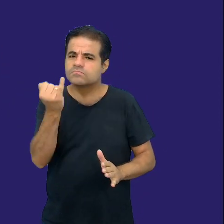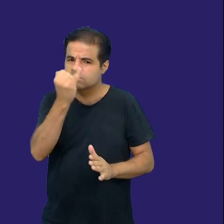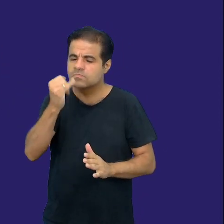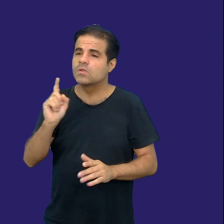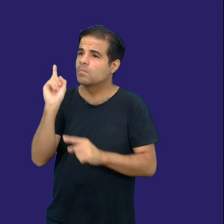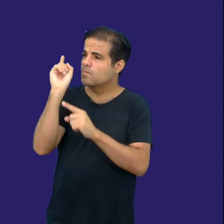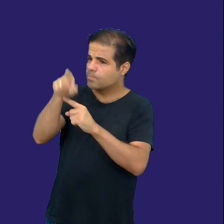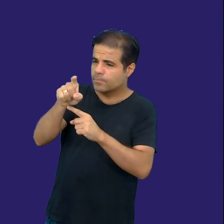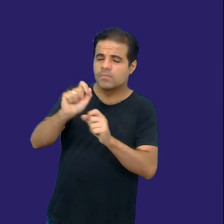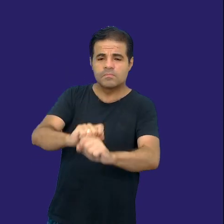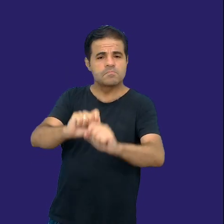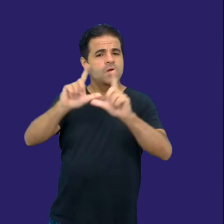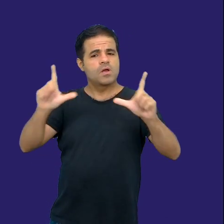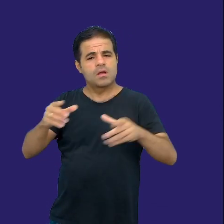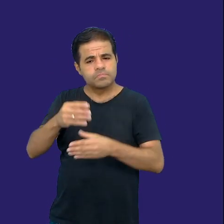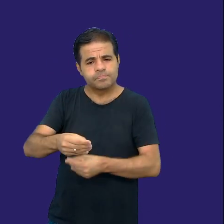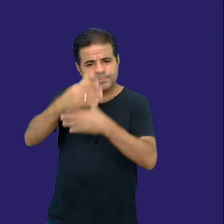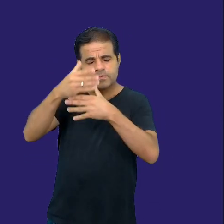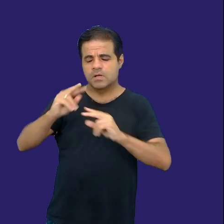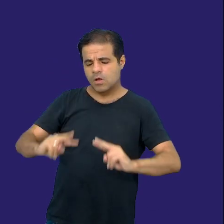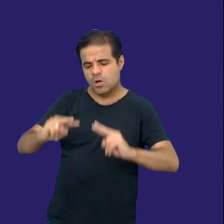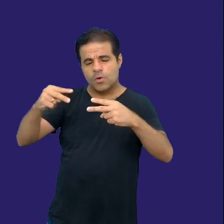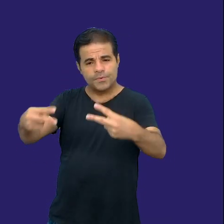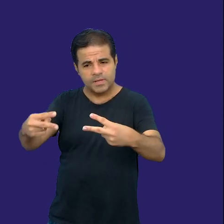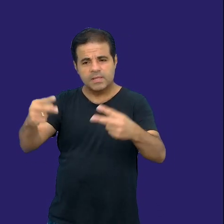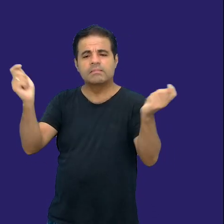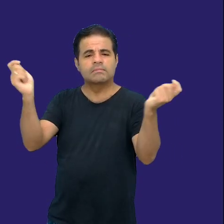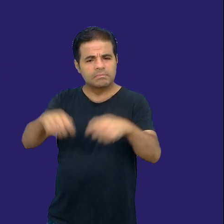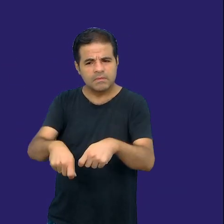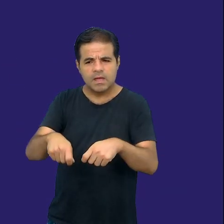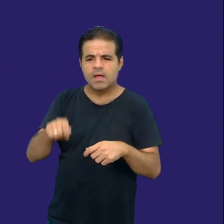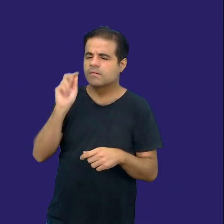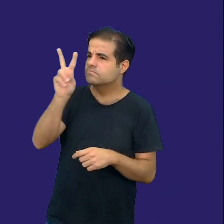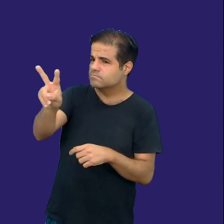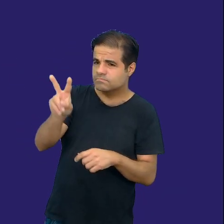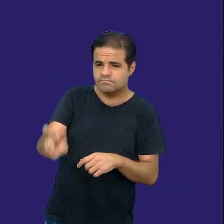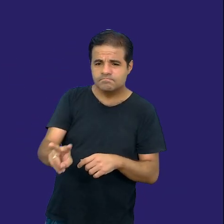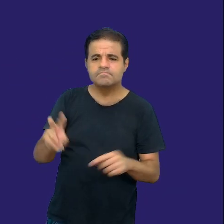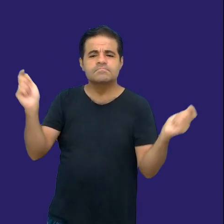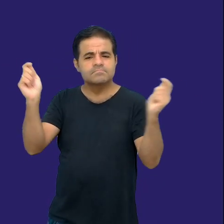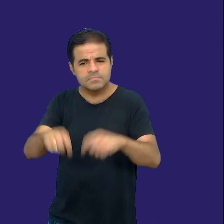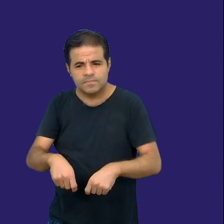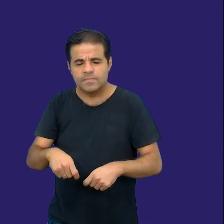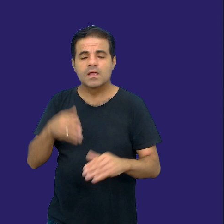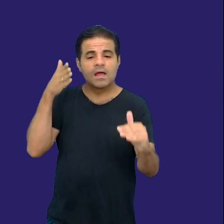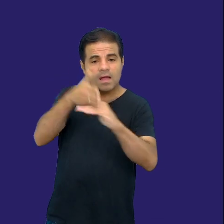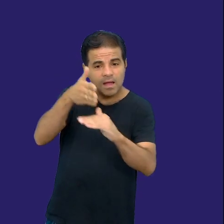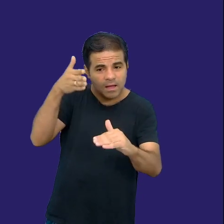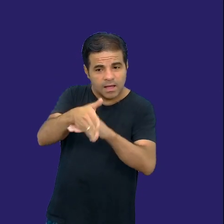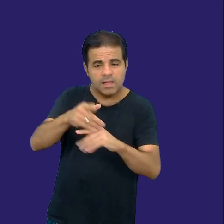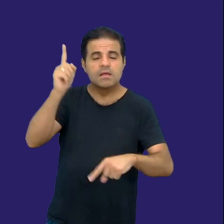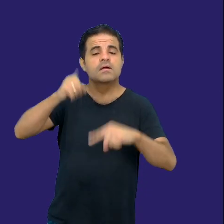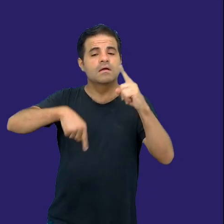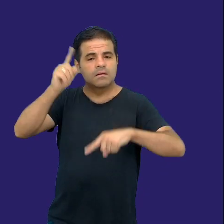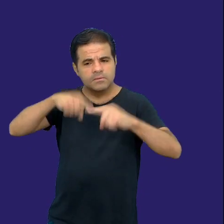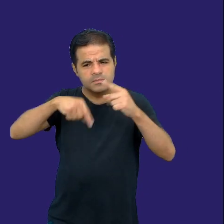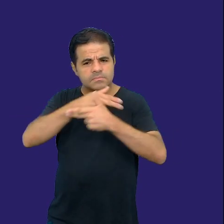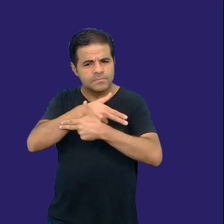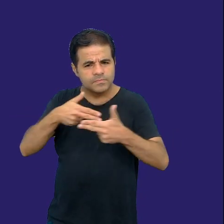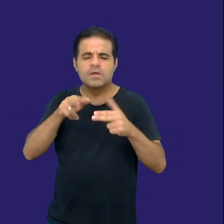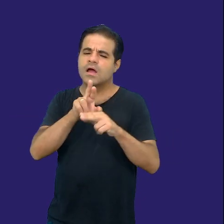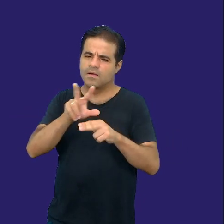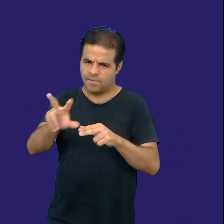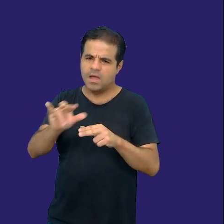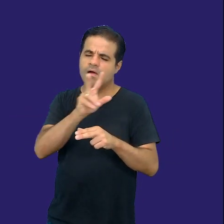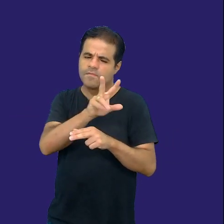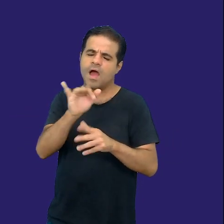eu clico aqui, olha, já aparece o link, né, onde vocês podem, então, também acessar no material que vocês vão